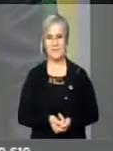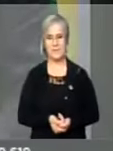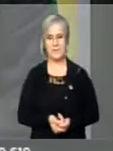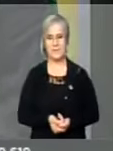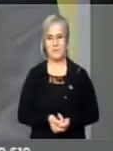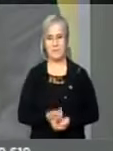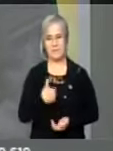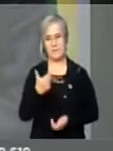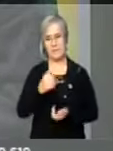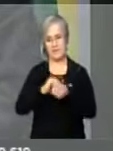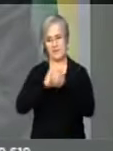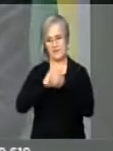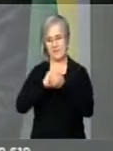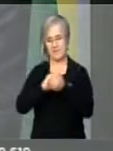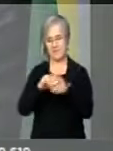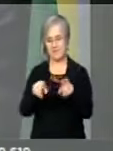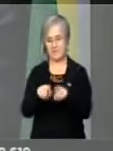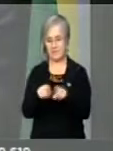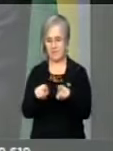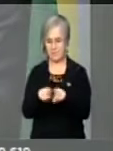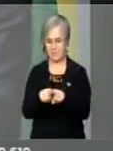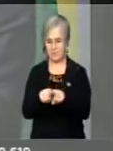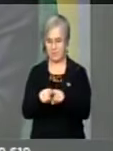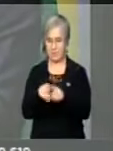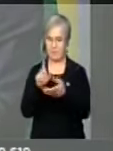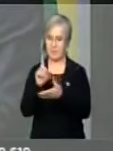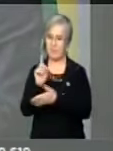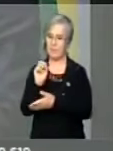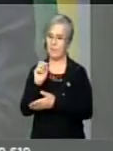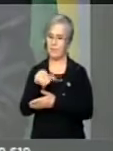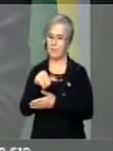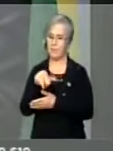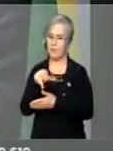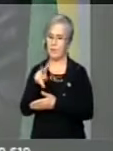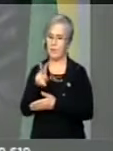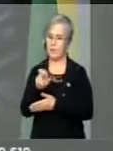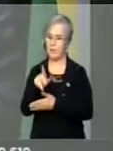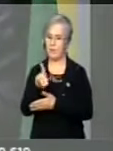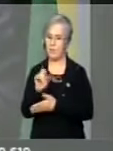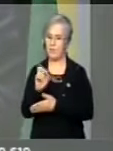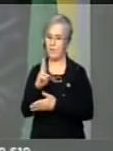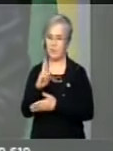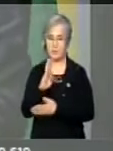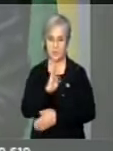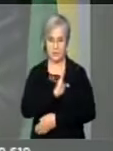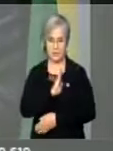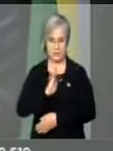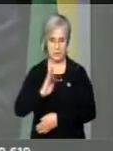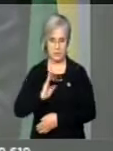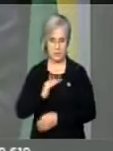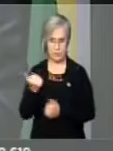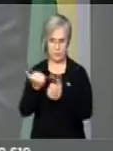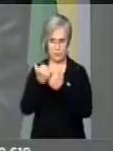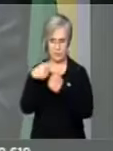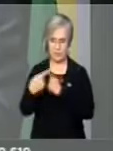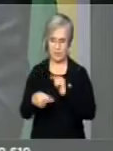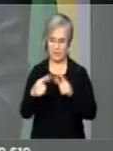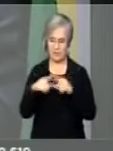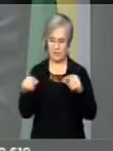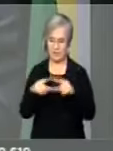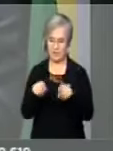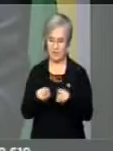E quero saudar também Dom Valdir Mamed, bispo auxiliar aqui de Brasília, também está conosco aqui,